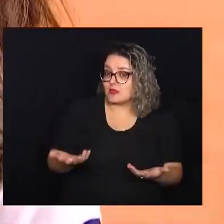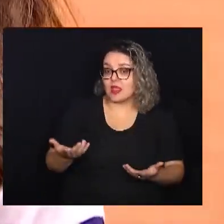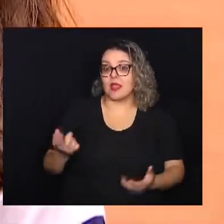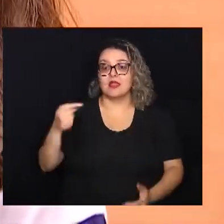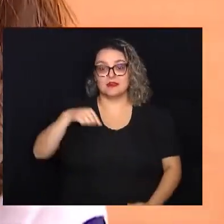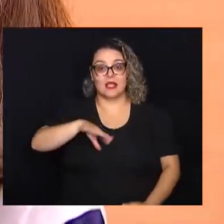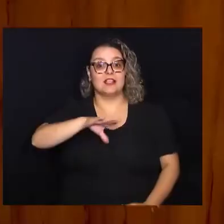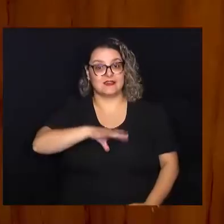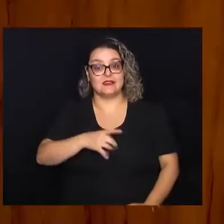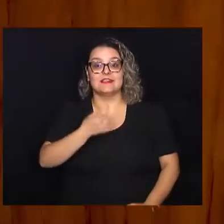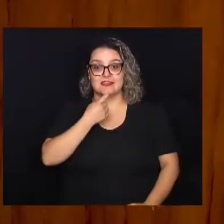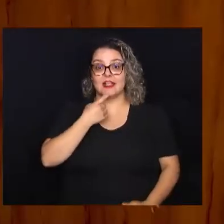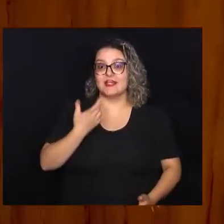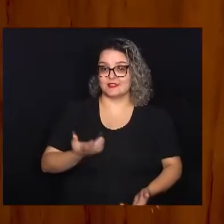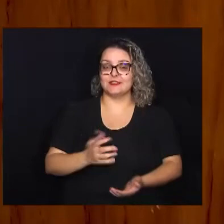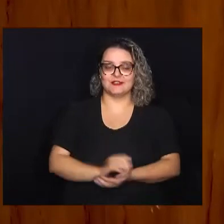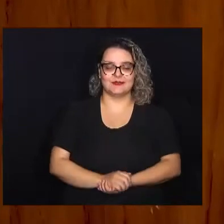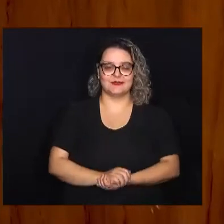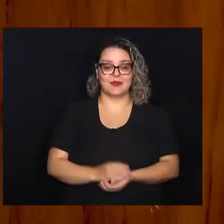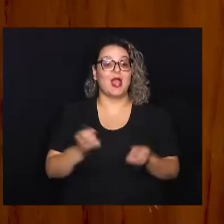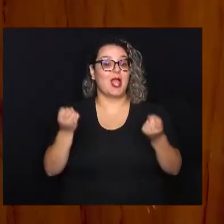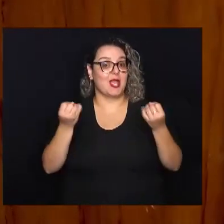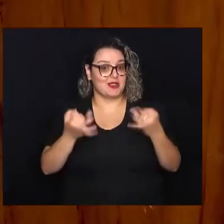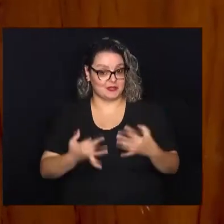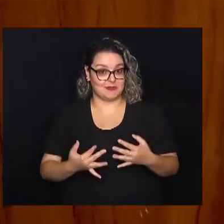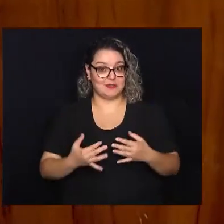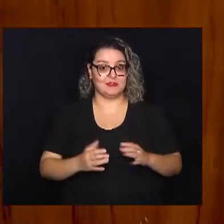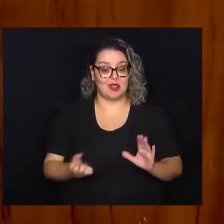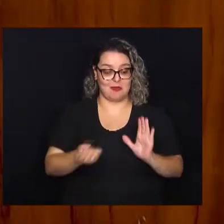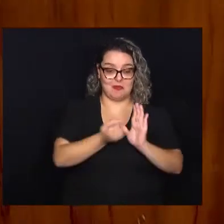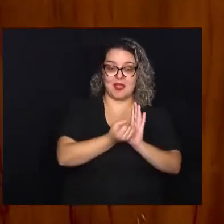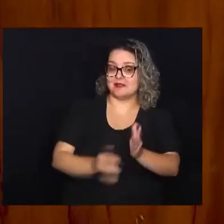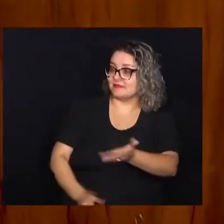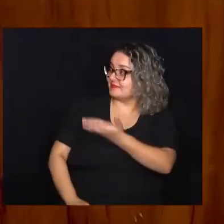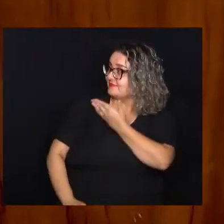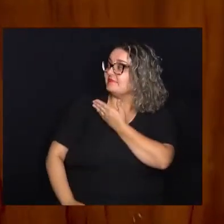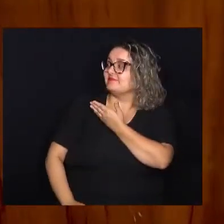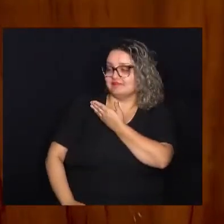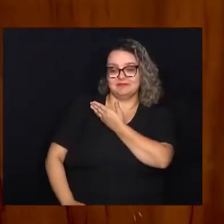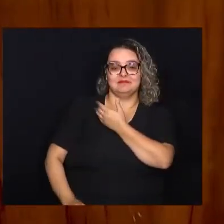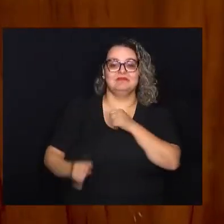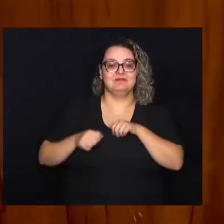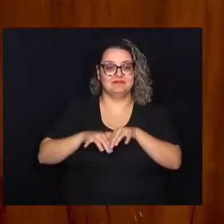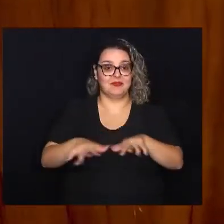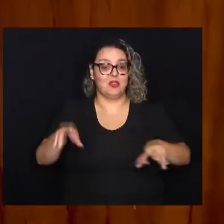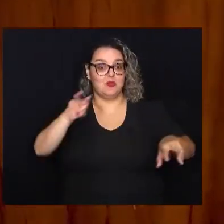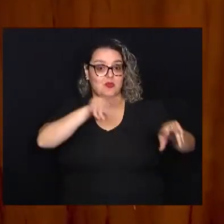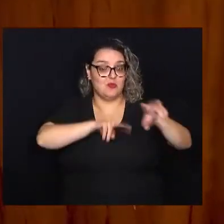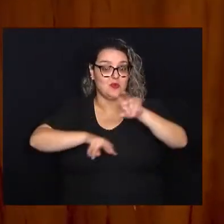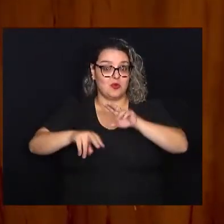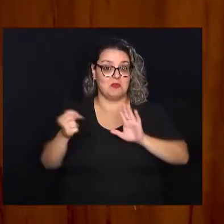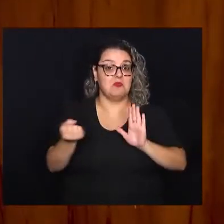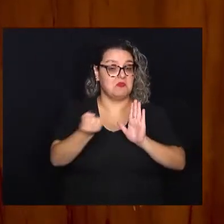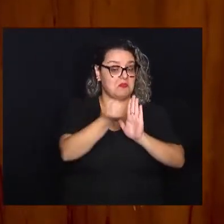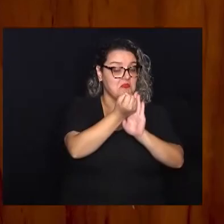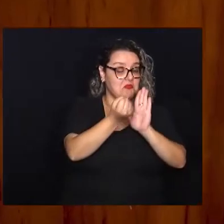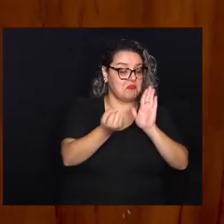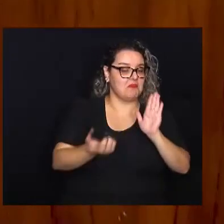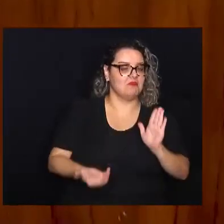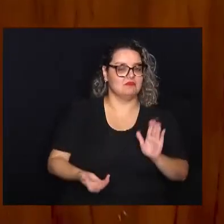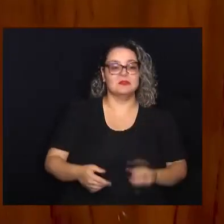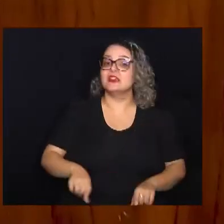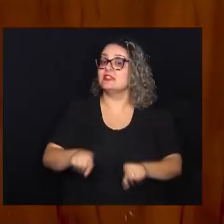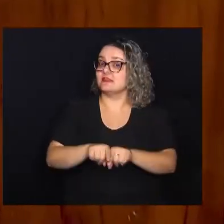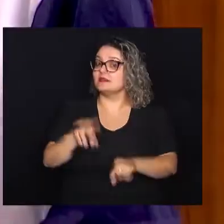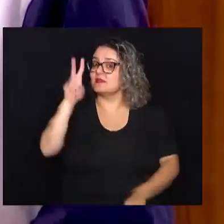na cidade de Campinas a explicação do brasão da cidade de Campinas ampliou a visão sobre símbolos e sobre a própria